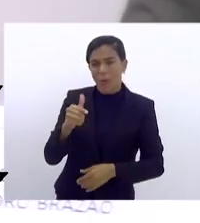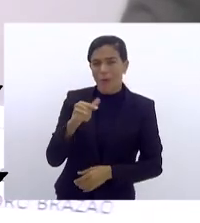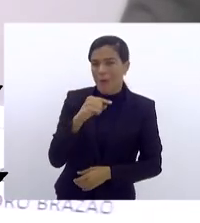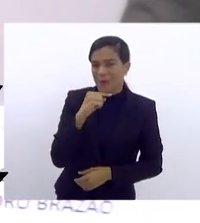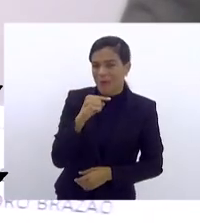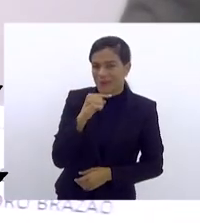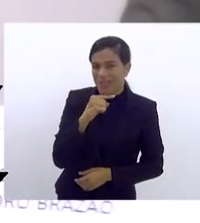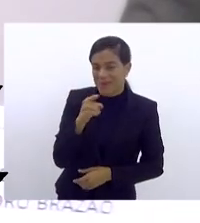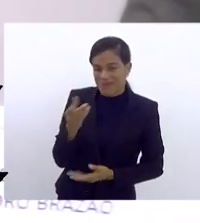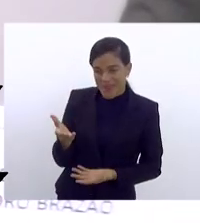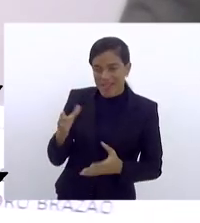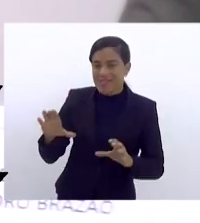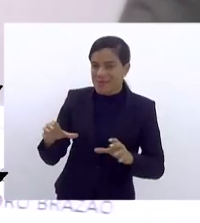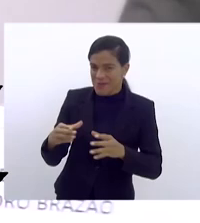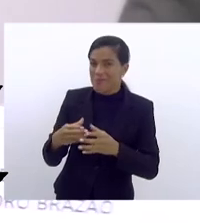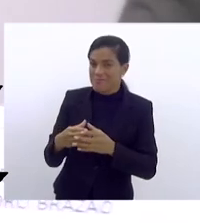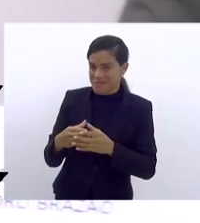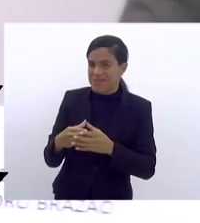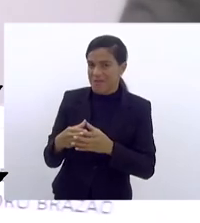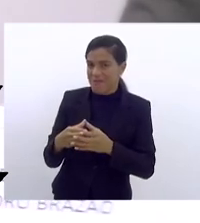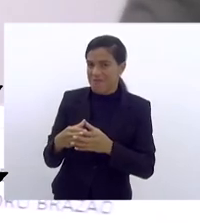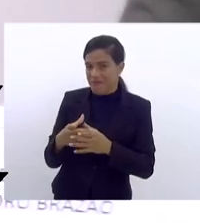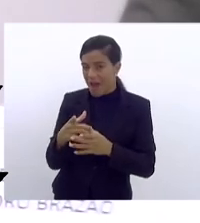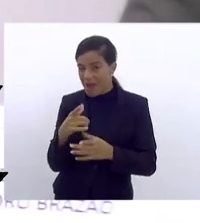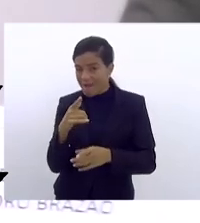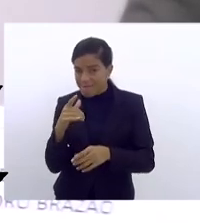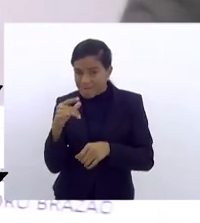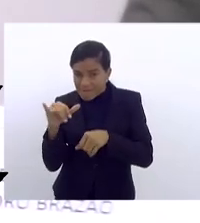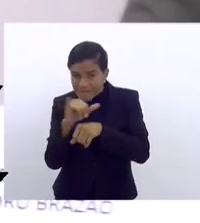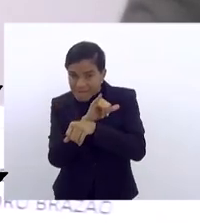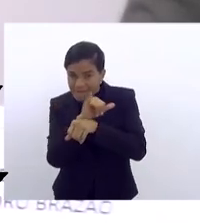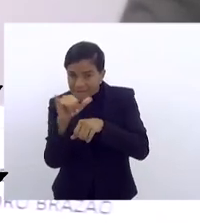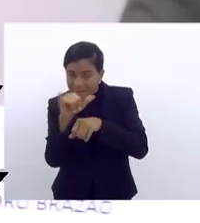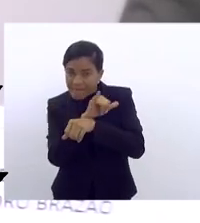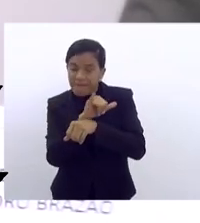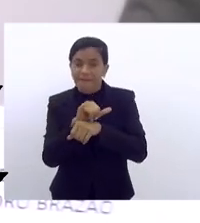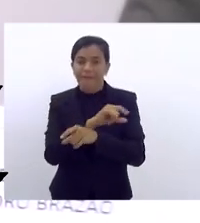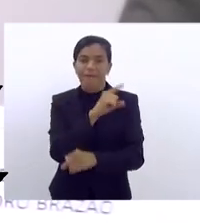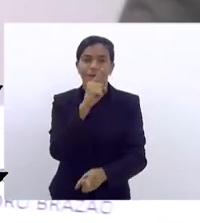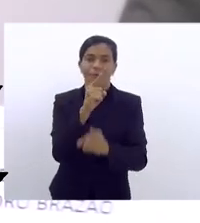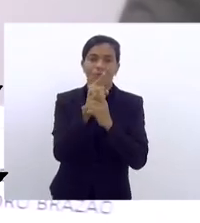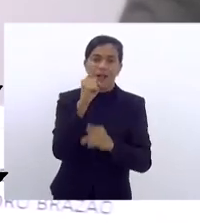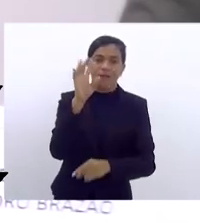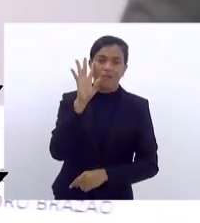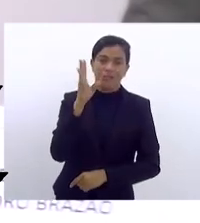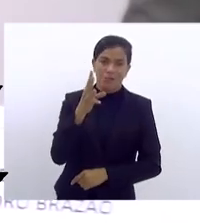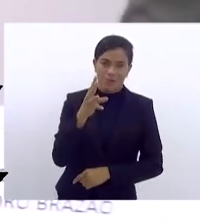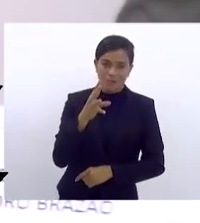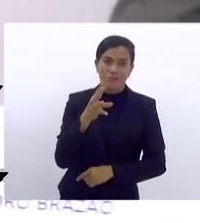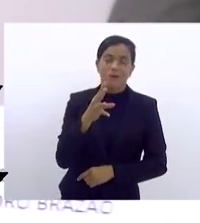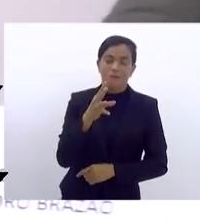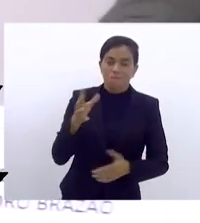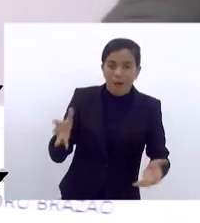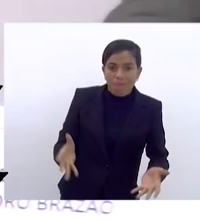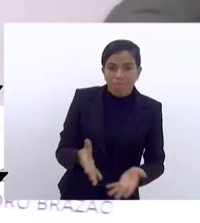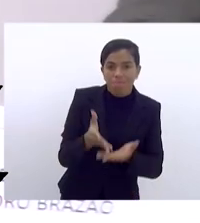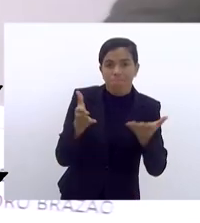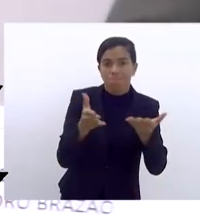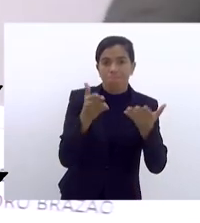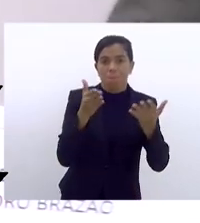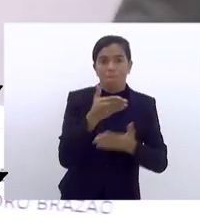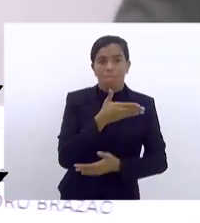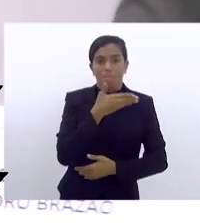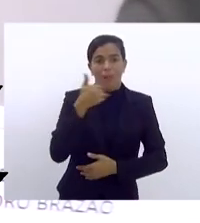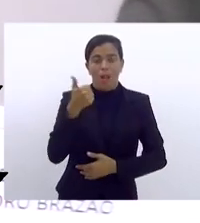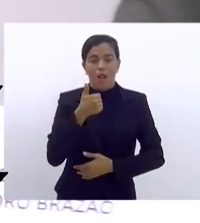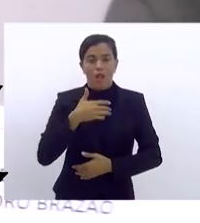ao ouvi-los vamos buscar a solução para proporcionar situações melhores